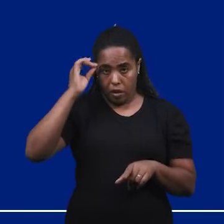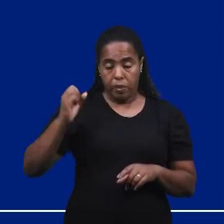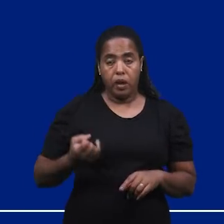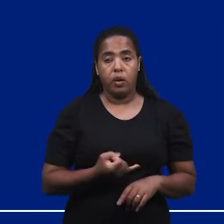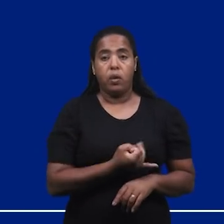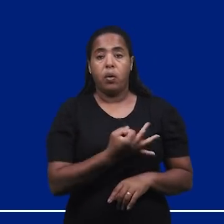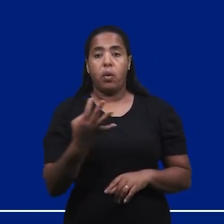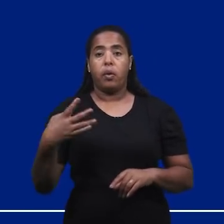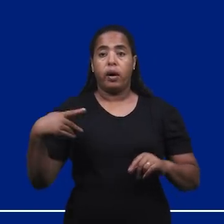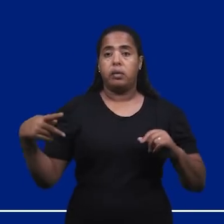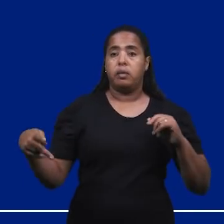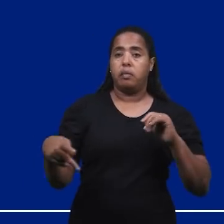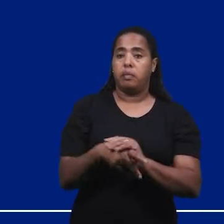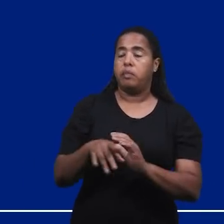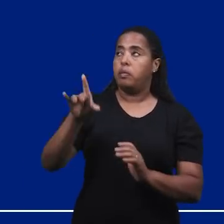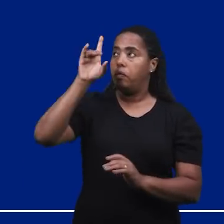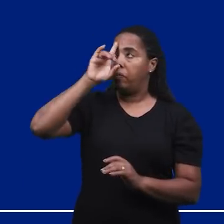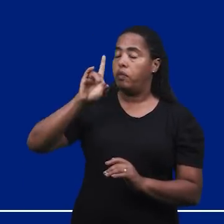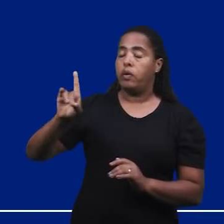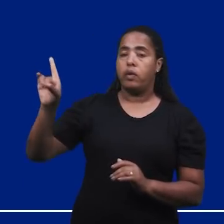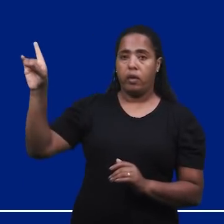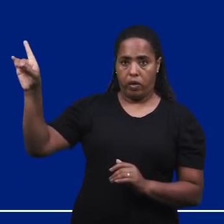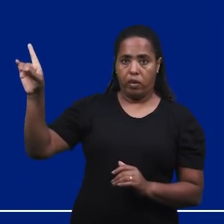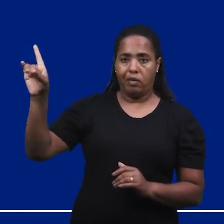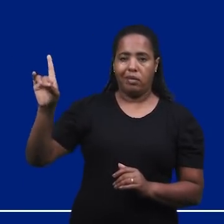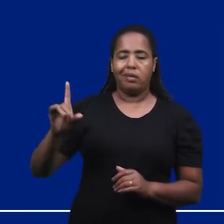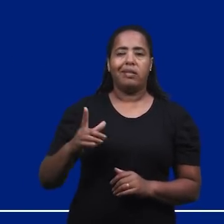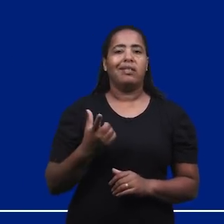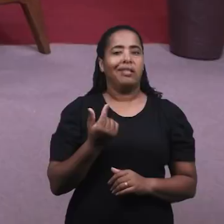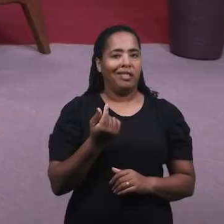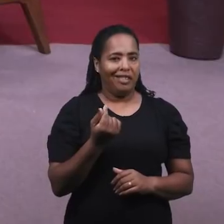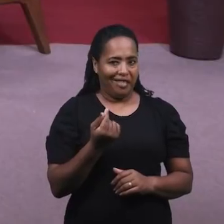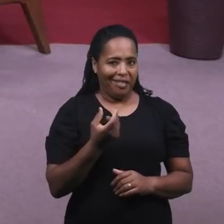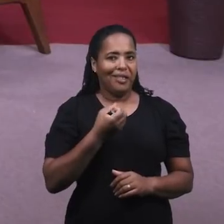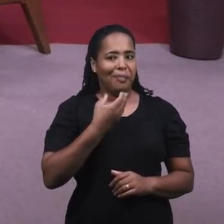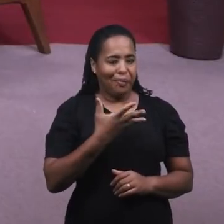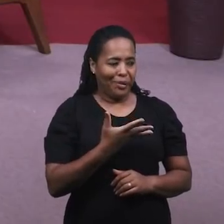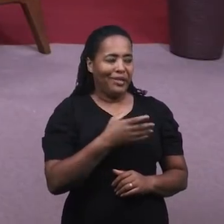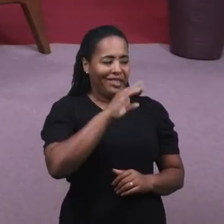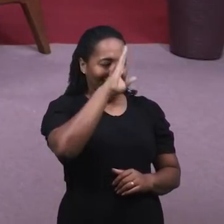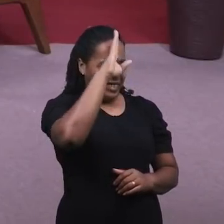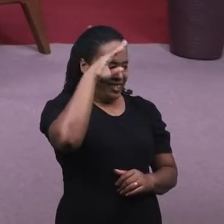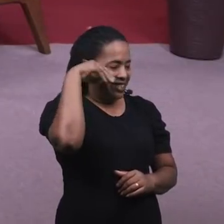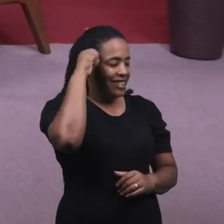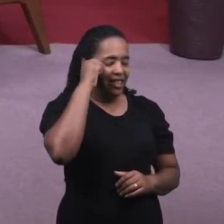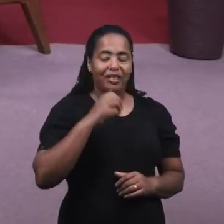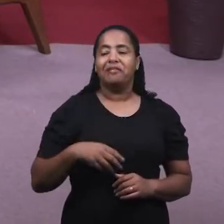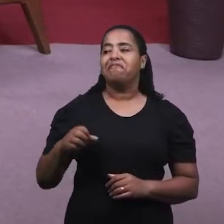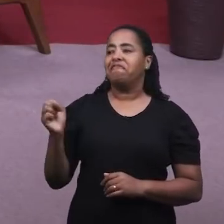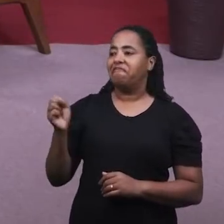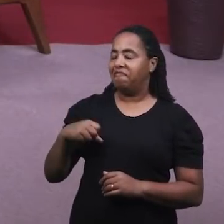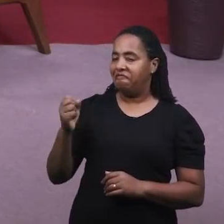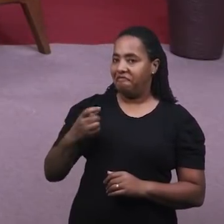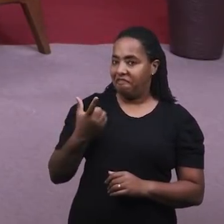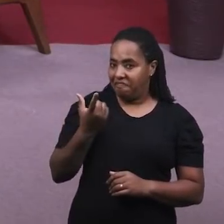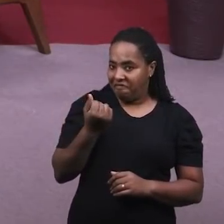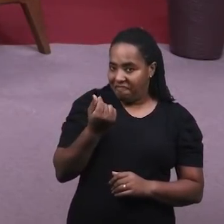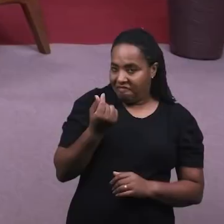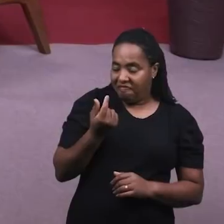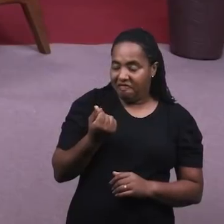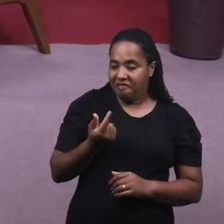quais pertencem a Deus. Esse preço foi bom, né, Sérgio? Sim, foi preço